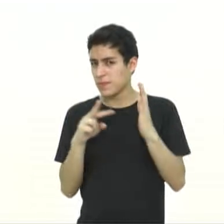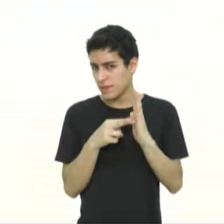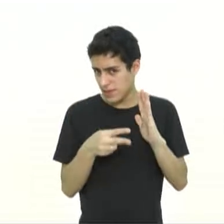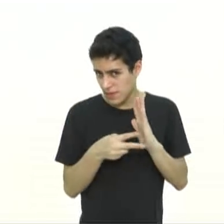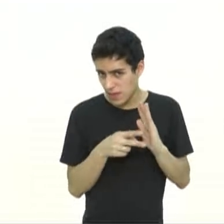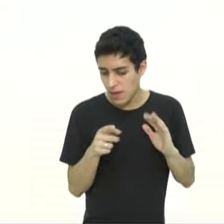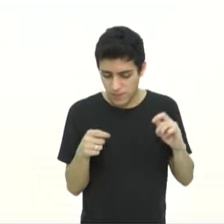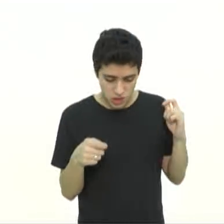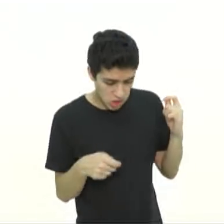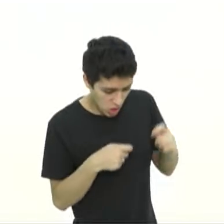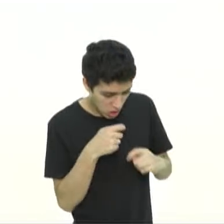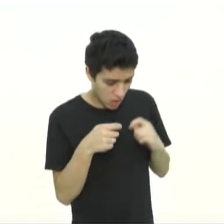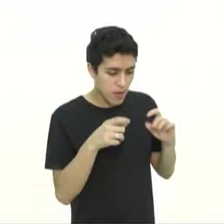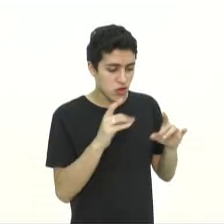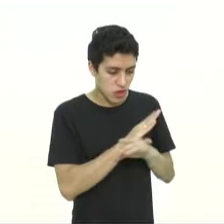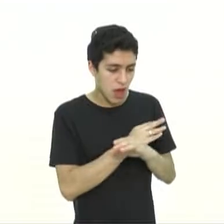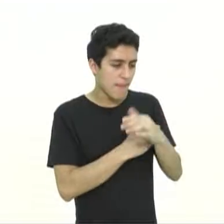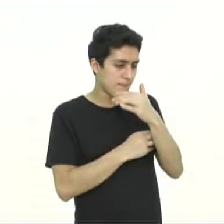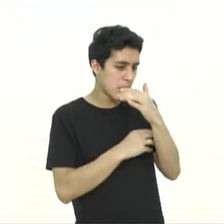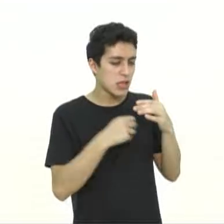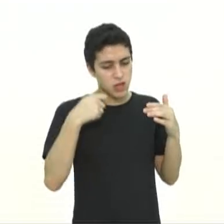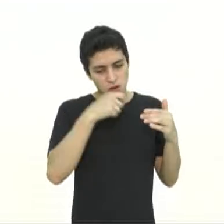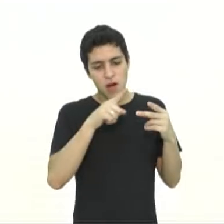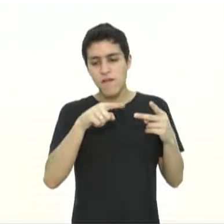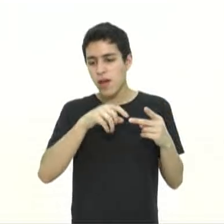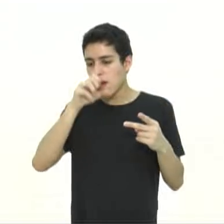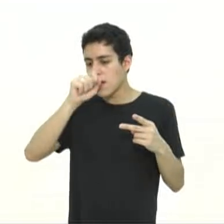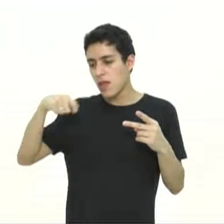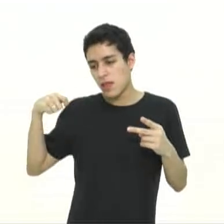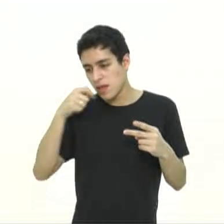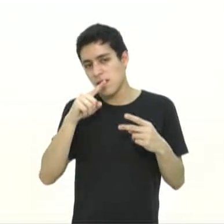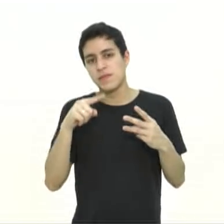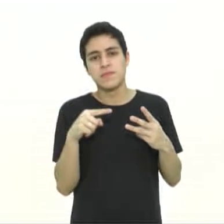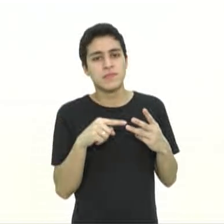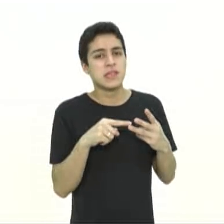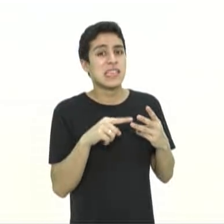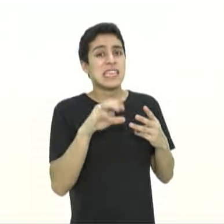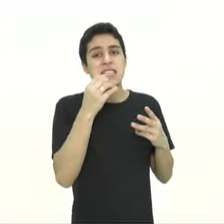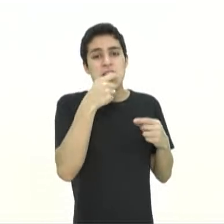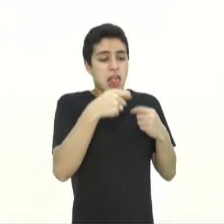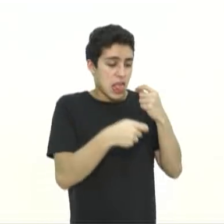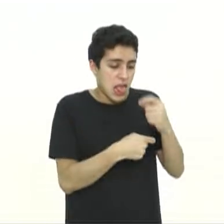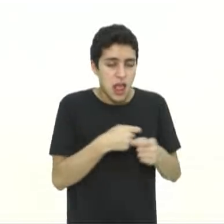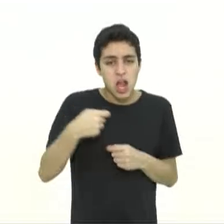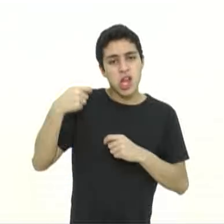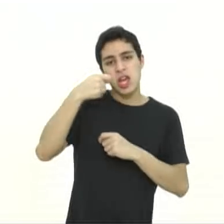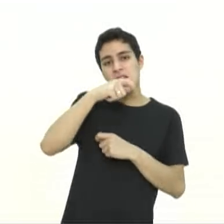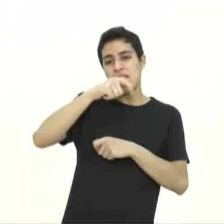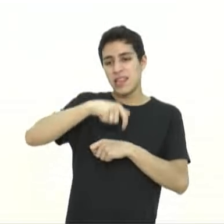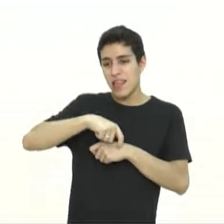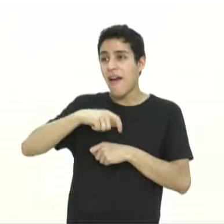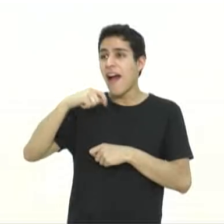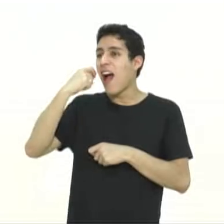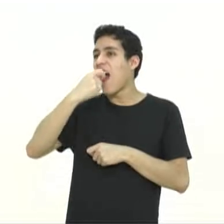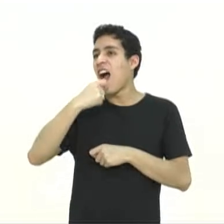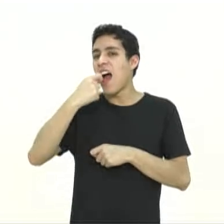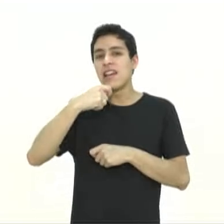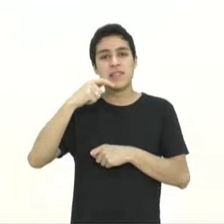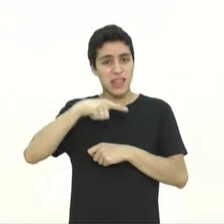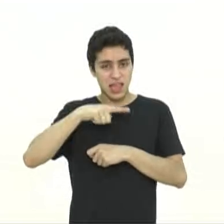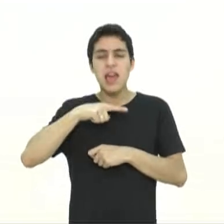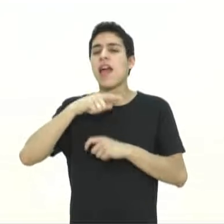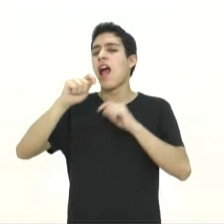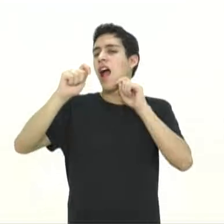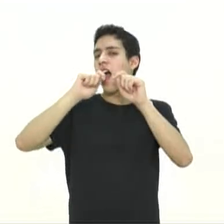dentes depois da maçã, da banana, da laranja, das 6 refeições e enquanto tiver dentes. Passar o